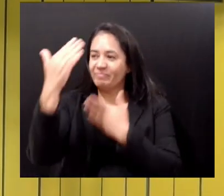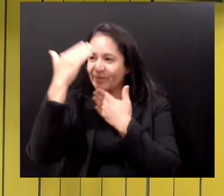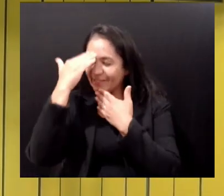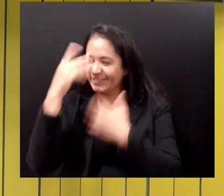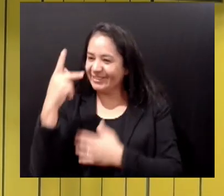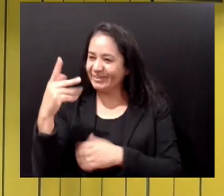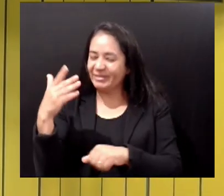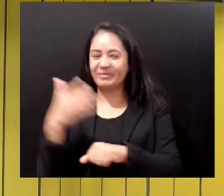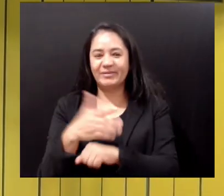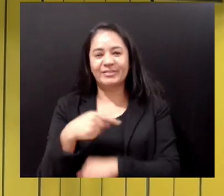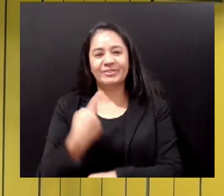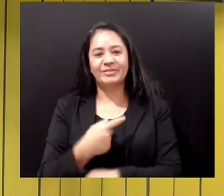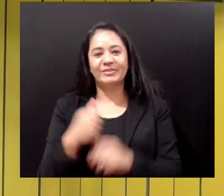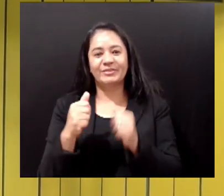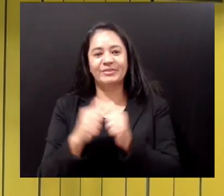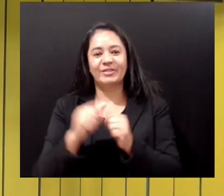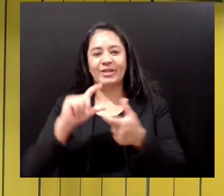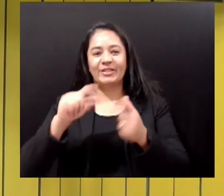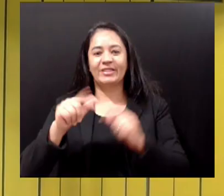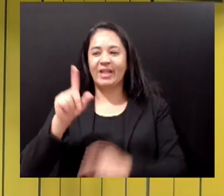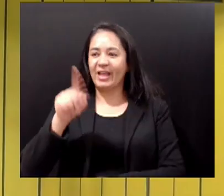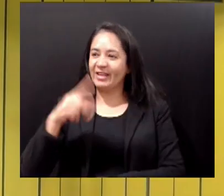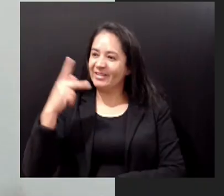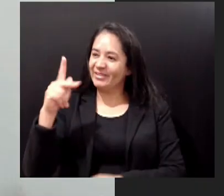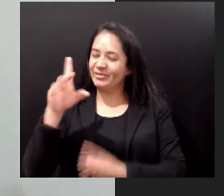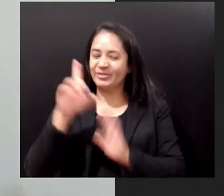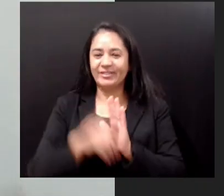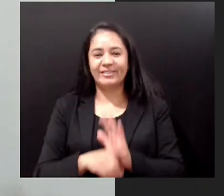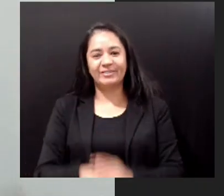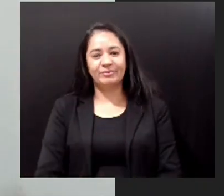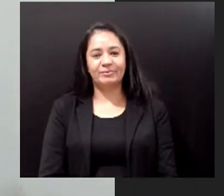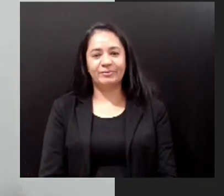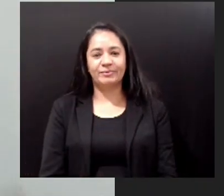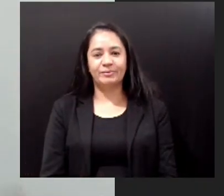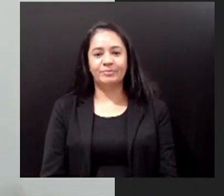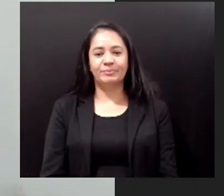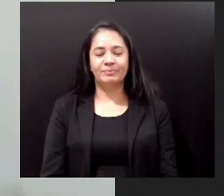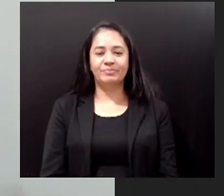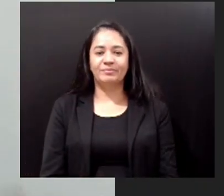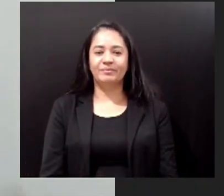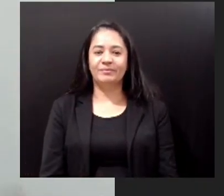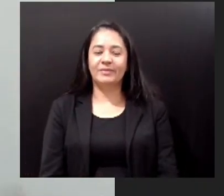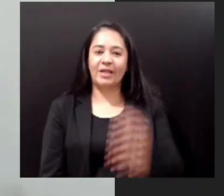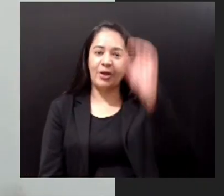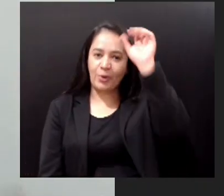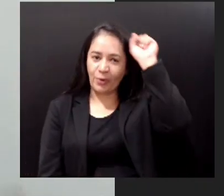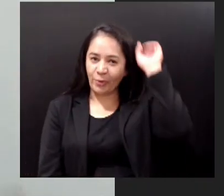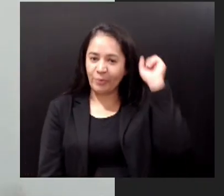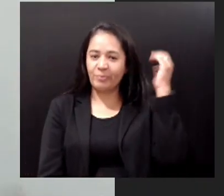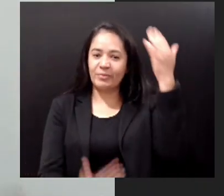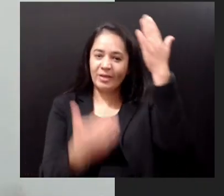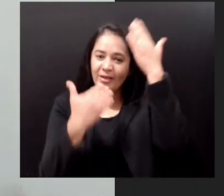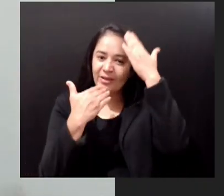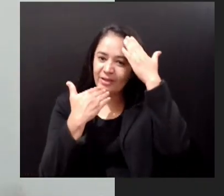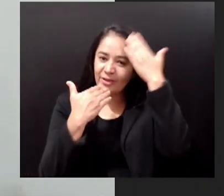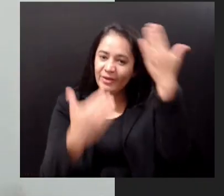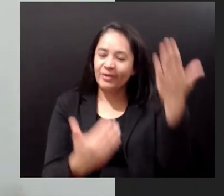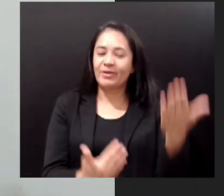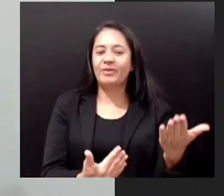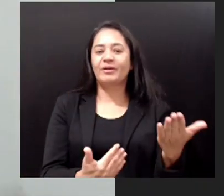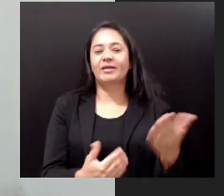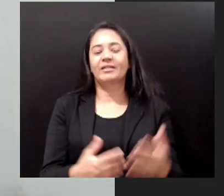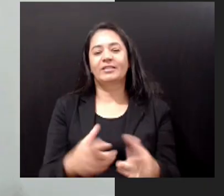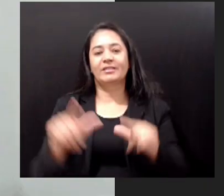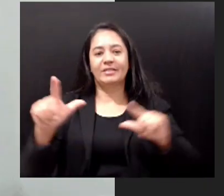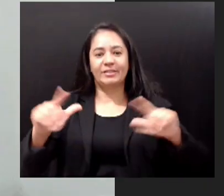participação aqui no nosso quadro É Seu Direito. Rúbia, eu que agradeço pelo convite, agradeço à TV Câmara e todas